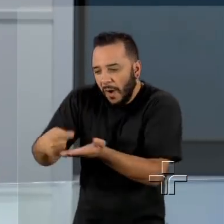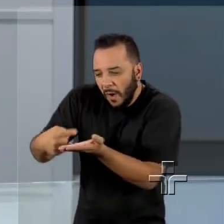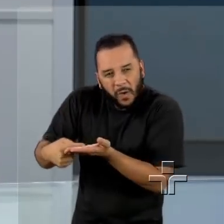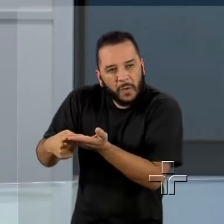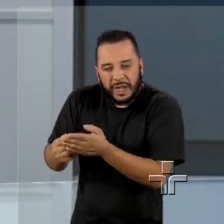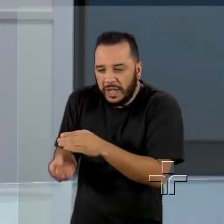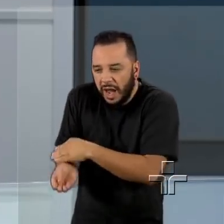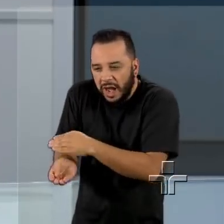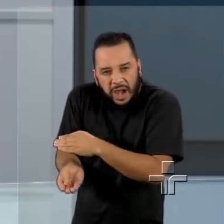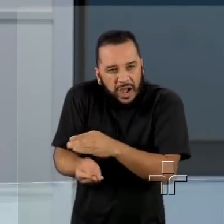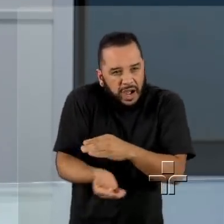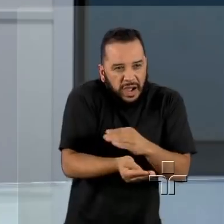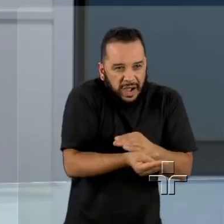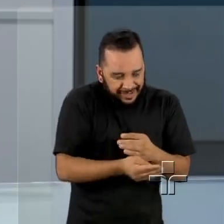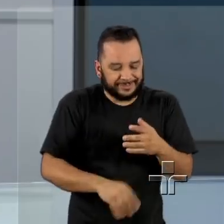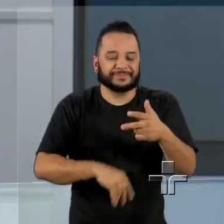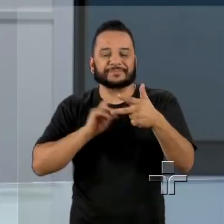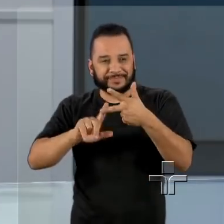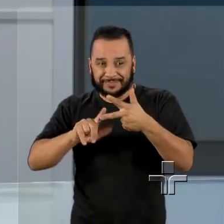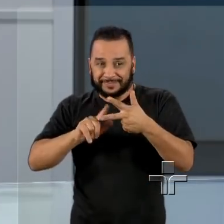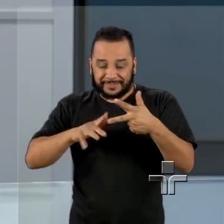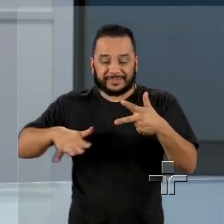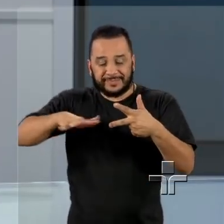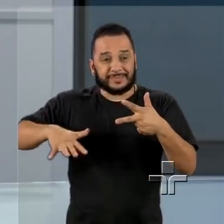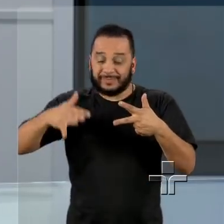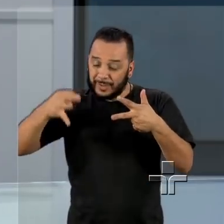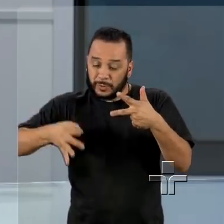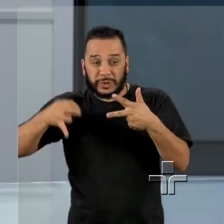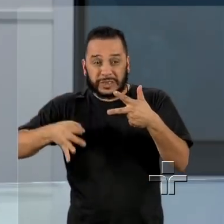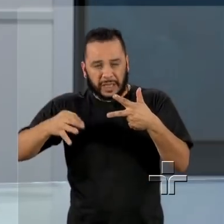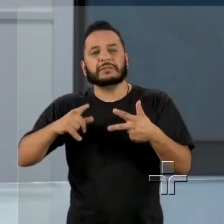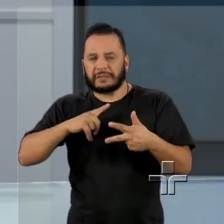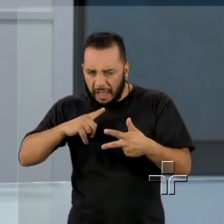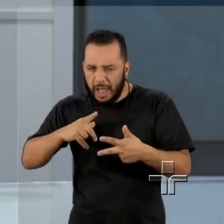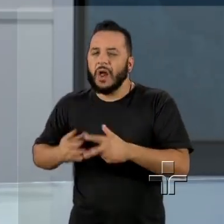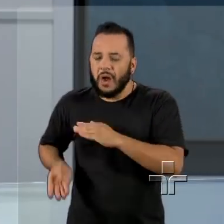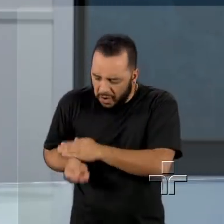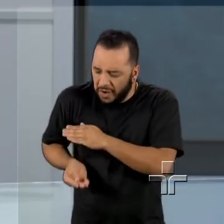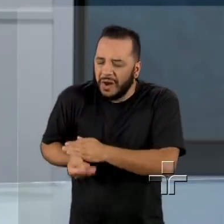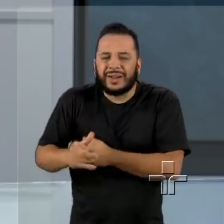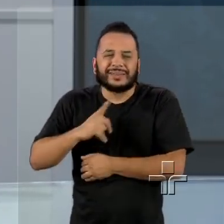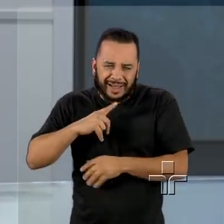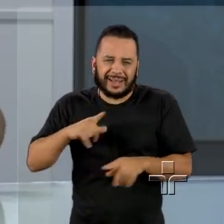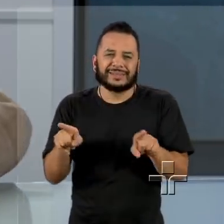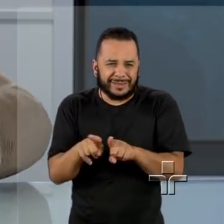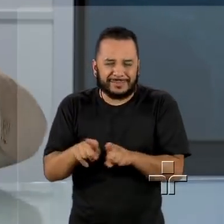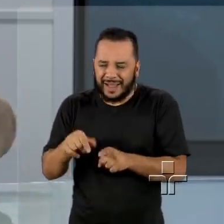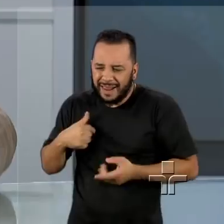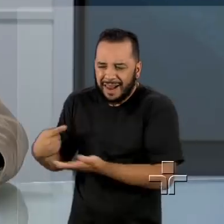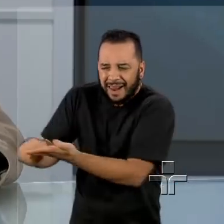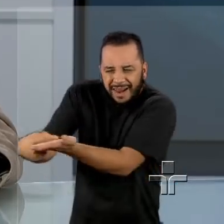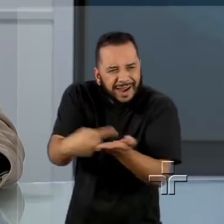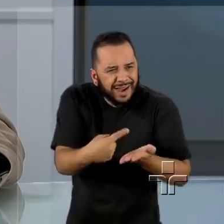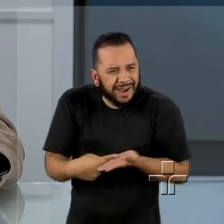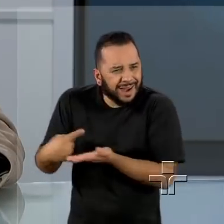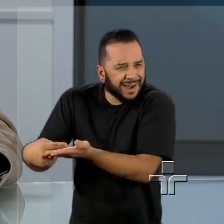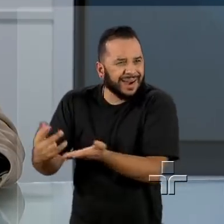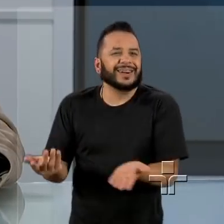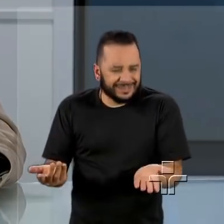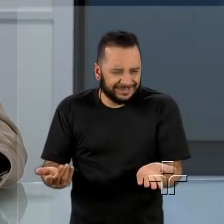grande tecnologia, serviços até a merenda escolar, que são frutos da corrupção. Todas essas